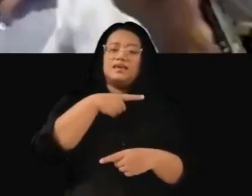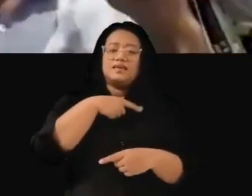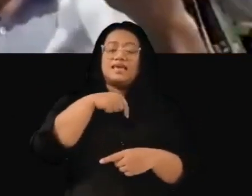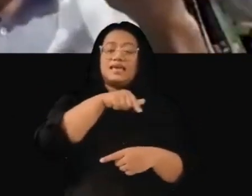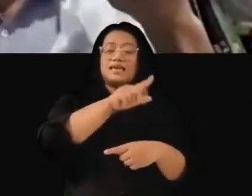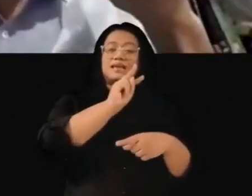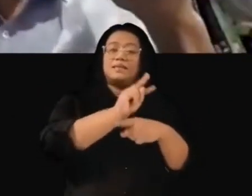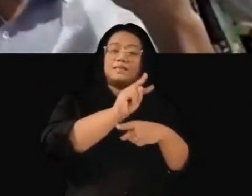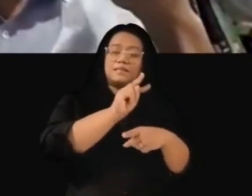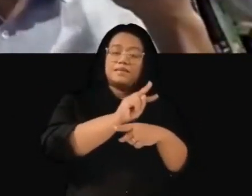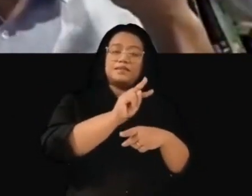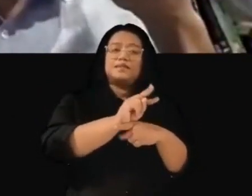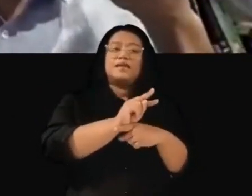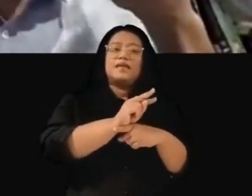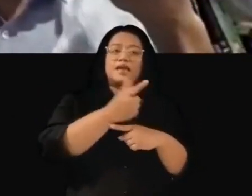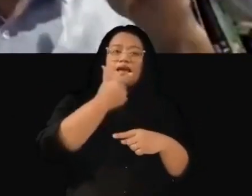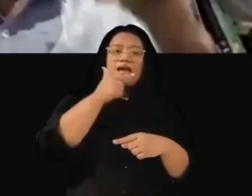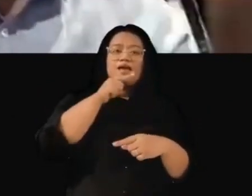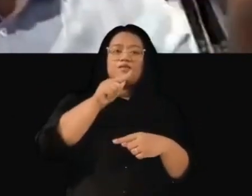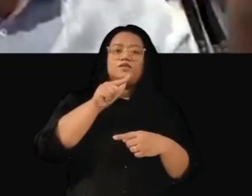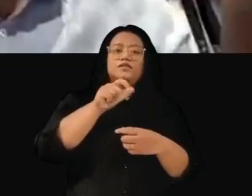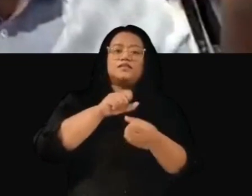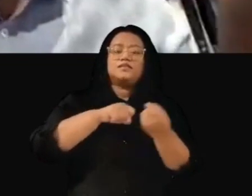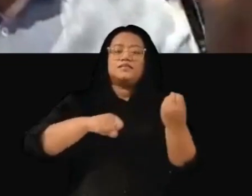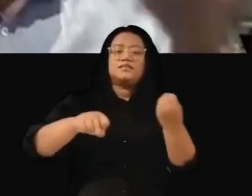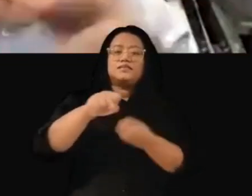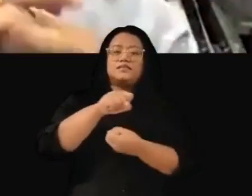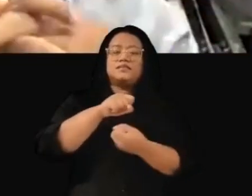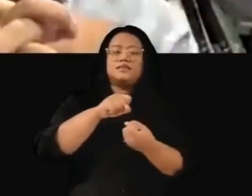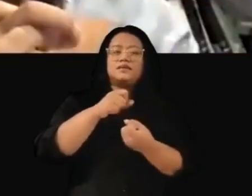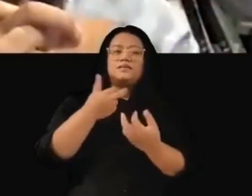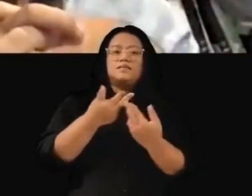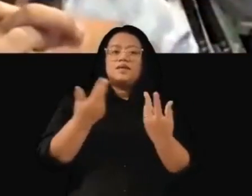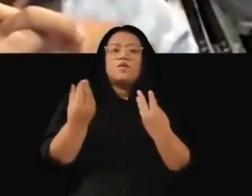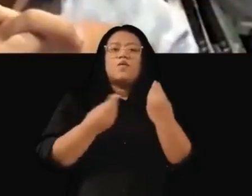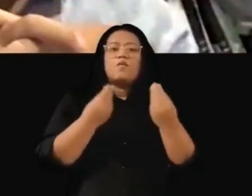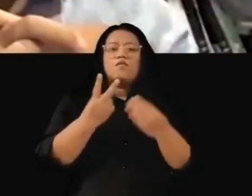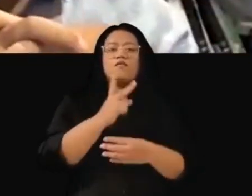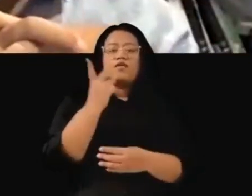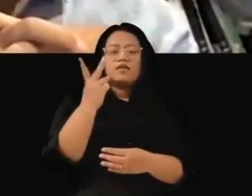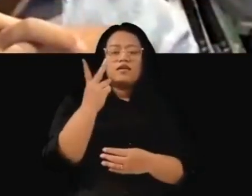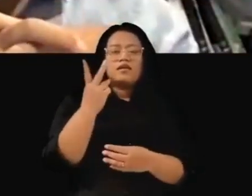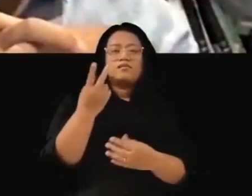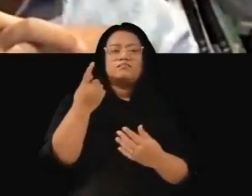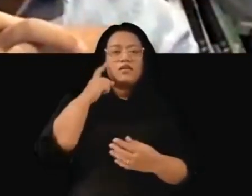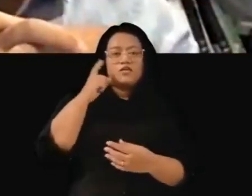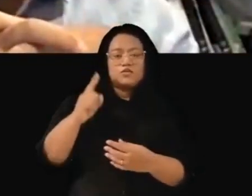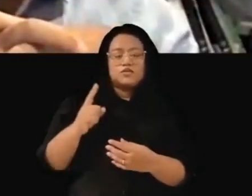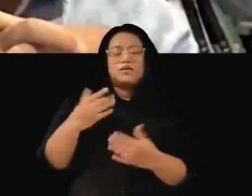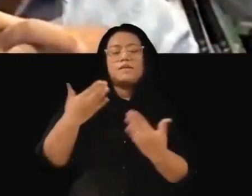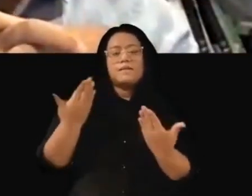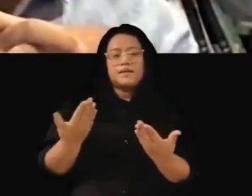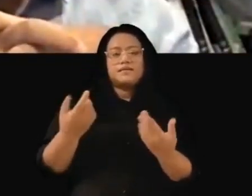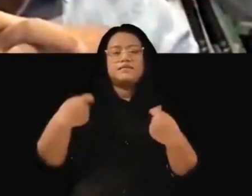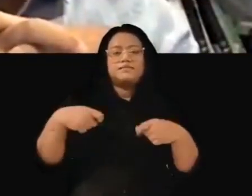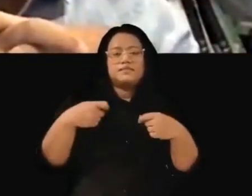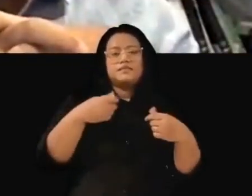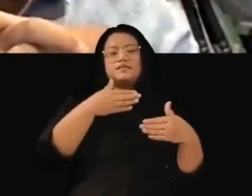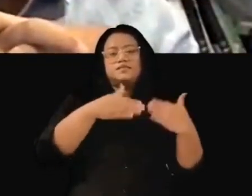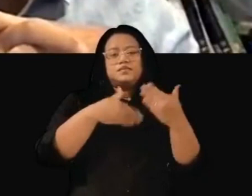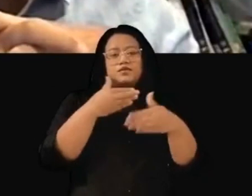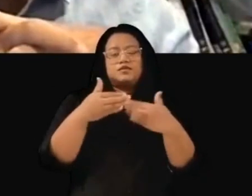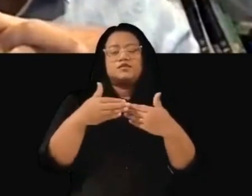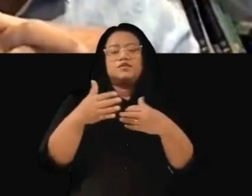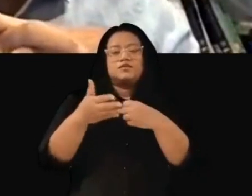área, nos provém os serviços ambientais e ecossistemas. Como valorar isso, doutora, não sei. Mas, de qualquer modo, esse é um processo fundamental que nós temos que ter